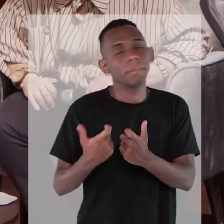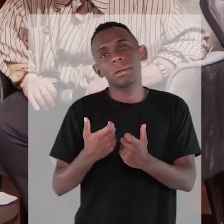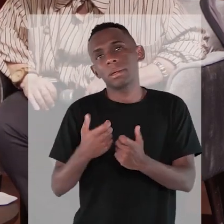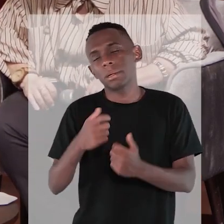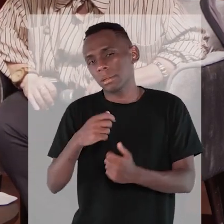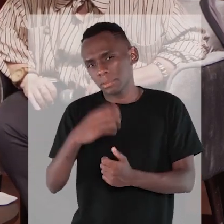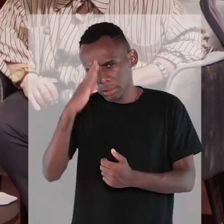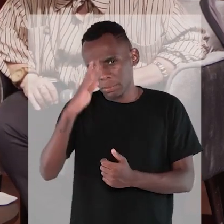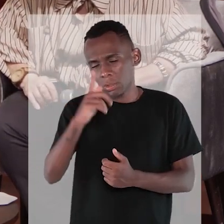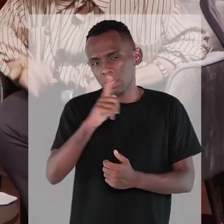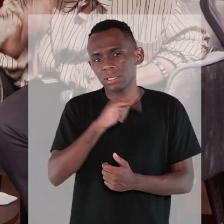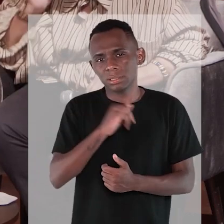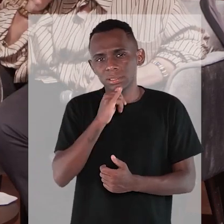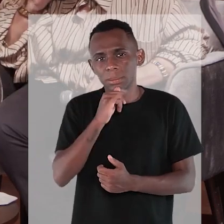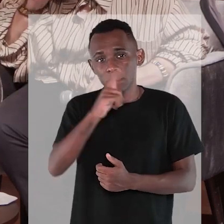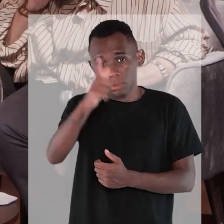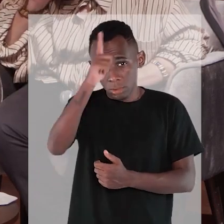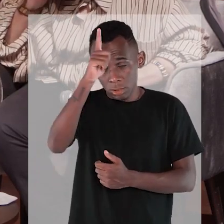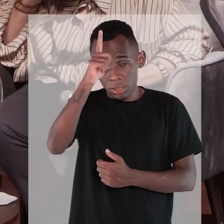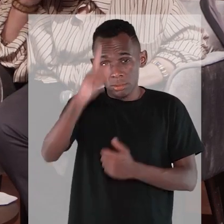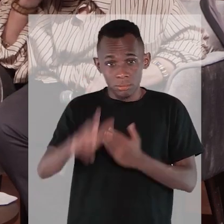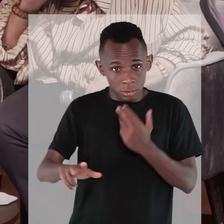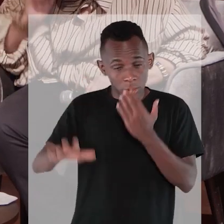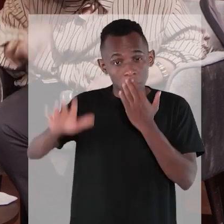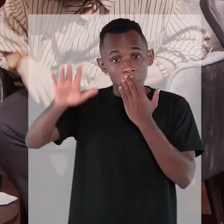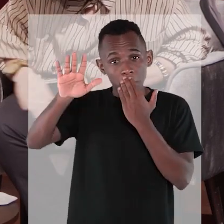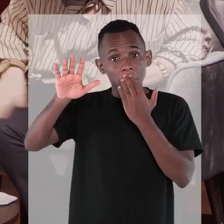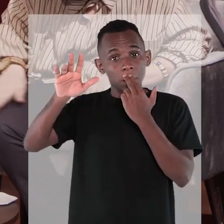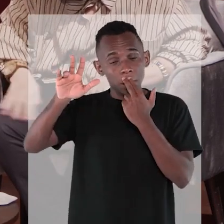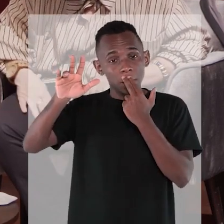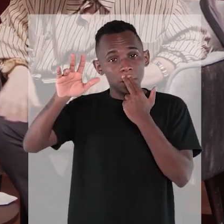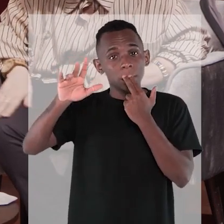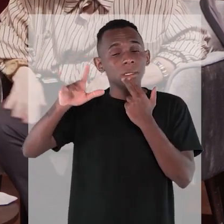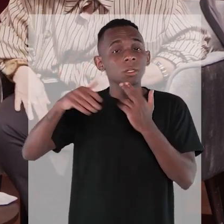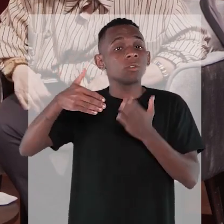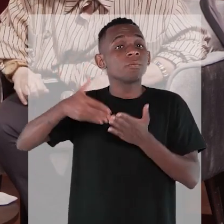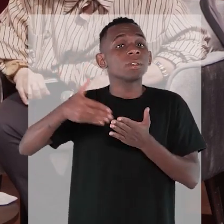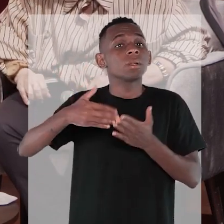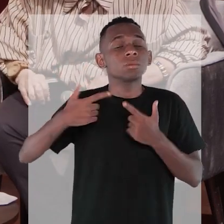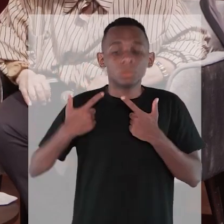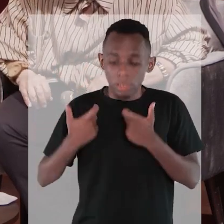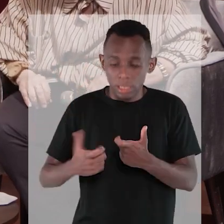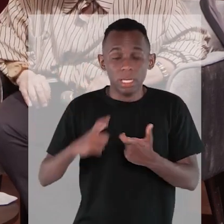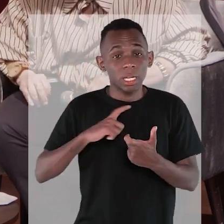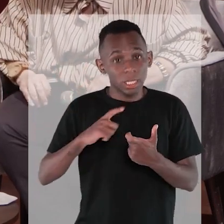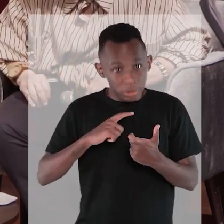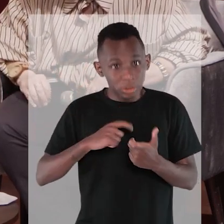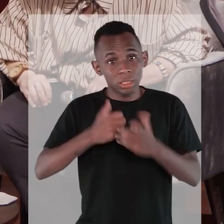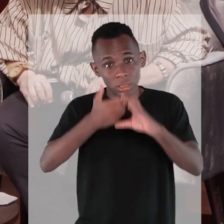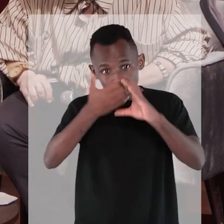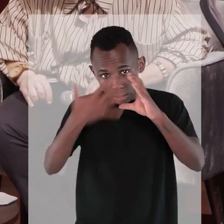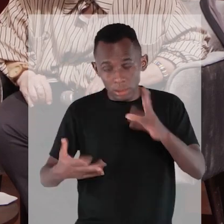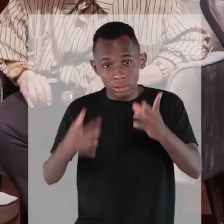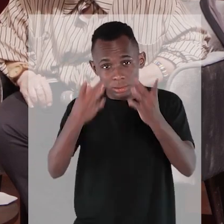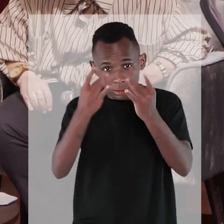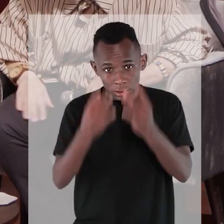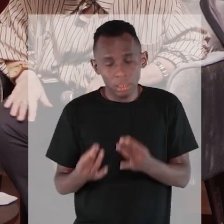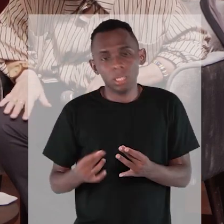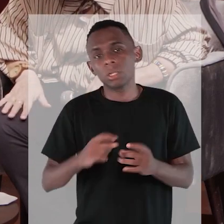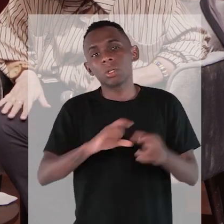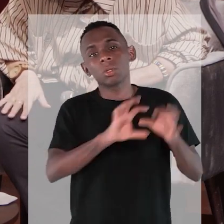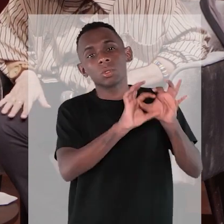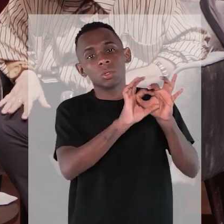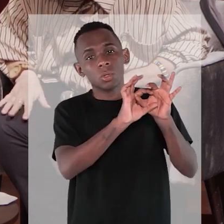alemã, a Hitler, já no final da guerra ainda mantinha, né, traços expressivos, mas nós estamos falando de um contexto